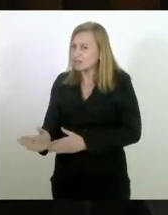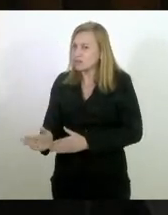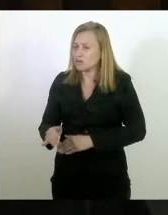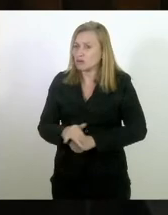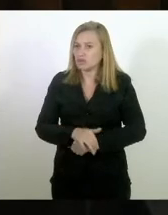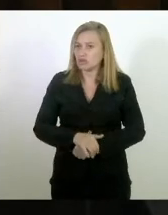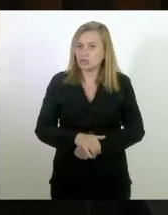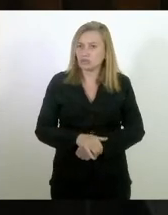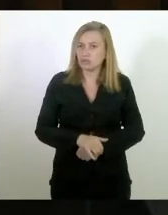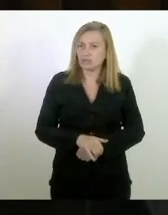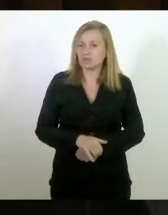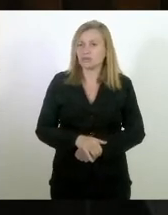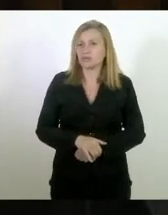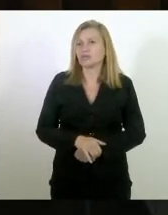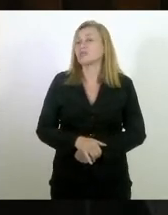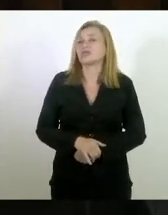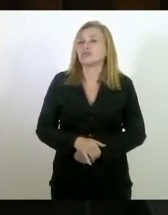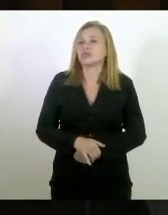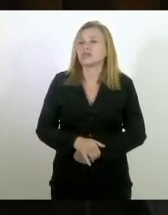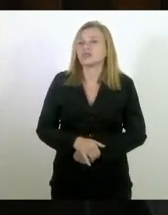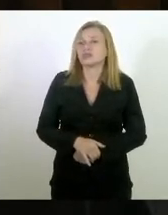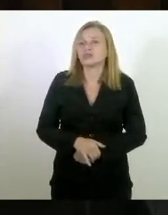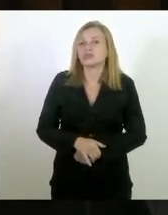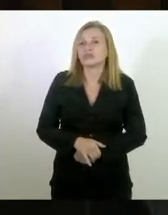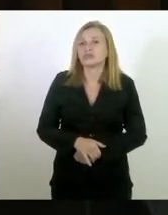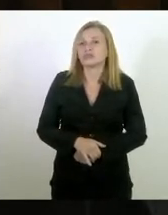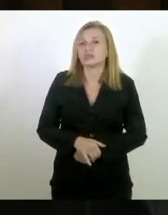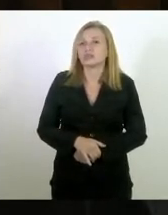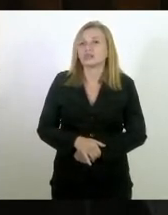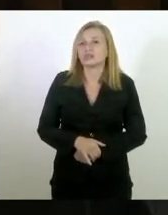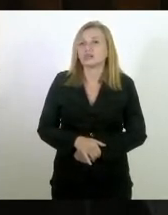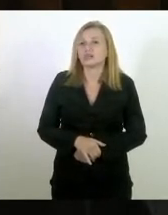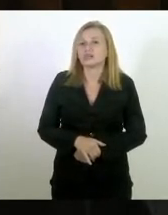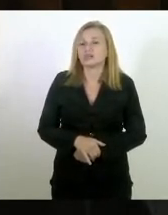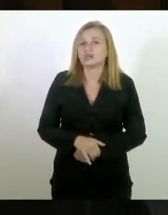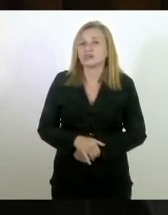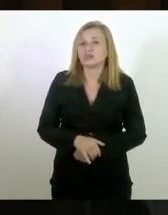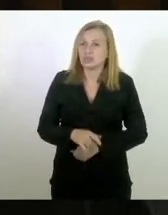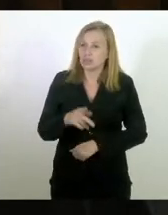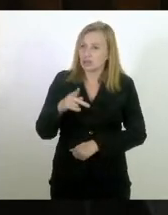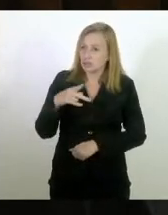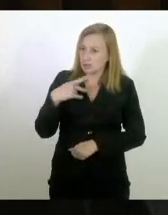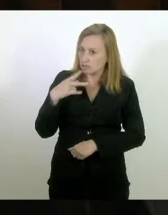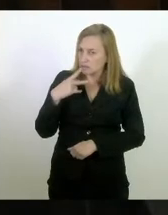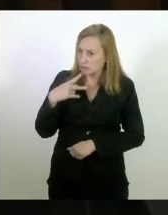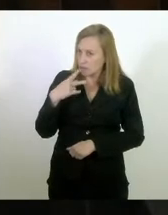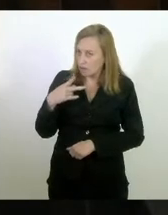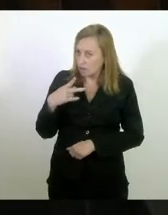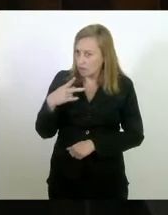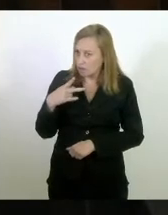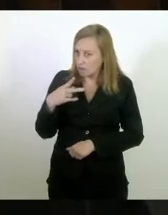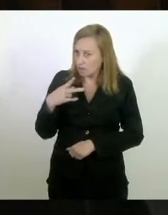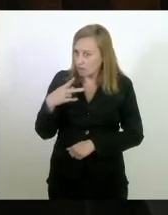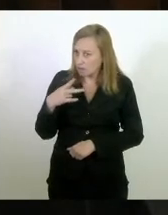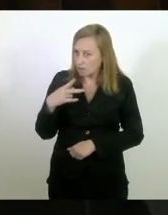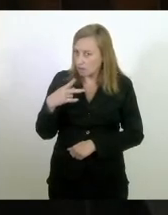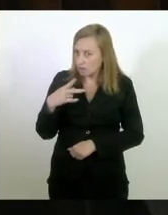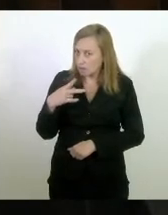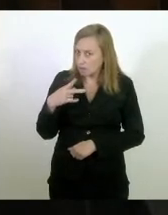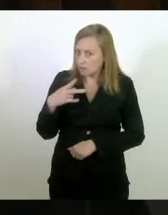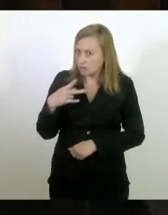o que eles apelidam inclusive as suas movimentações de bondes de